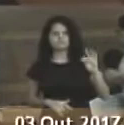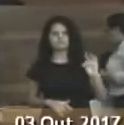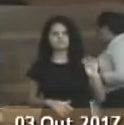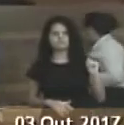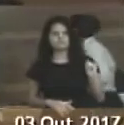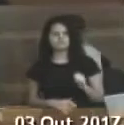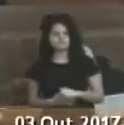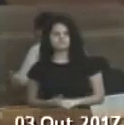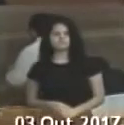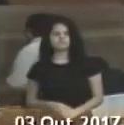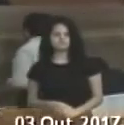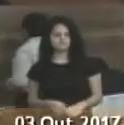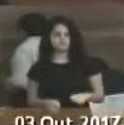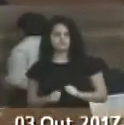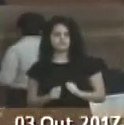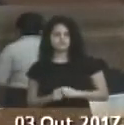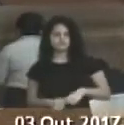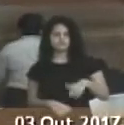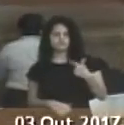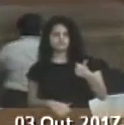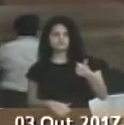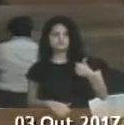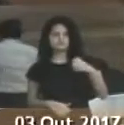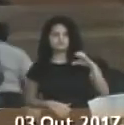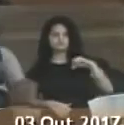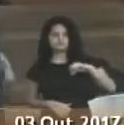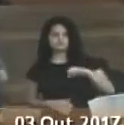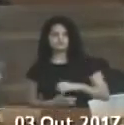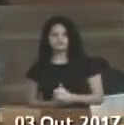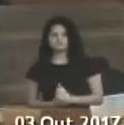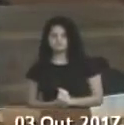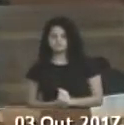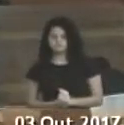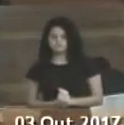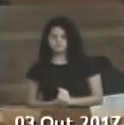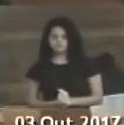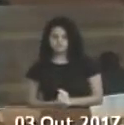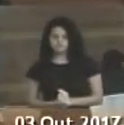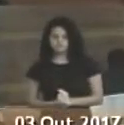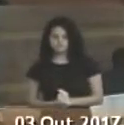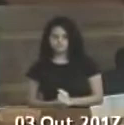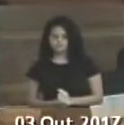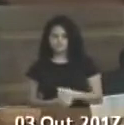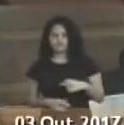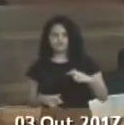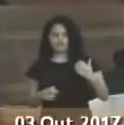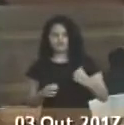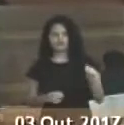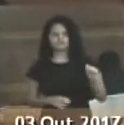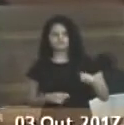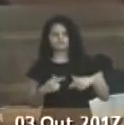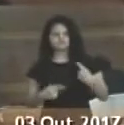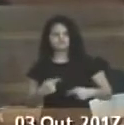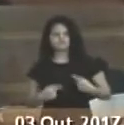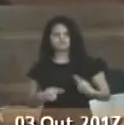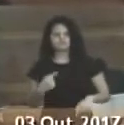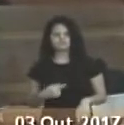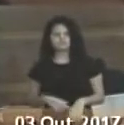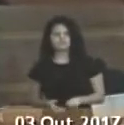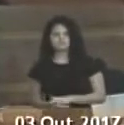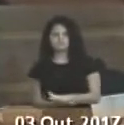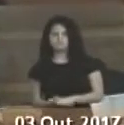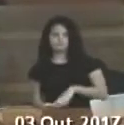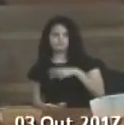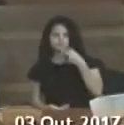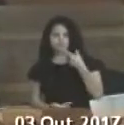realizada no dia 19 de 9 de 2017. Terminada a leitura, a ata foi colocada em discussão. Não havendo oradores, o senhor